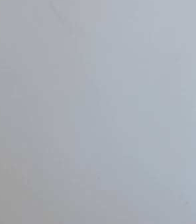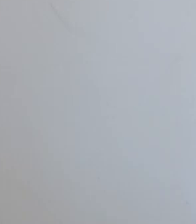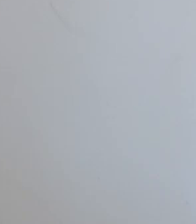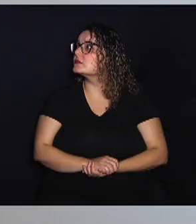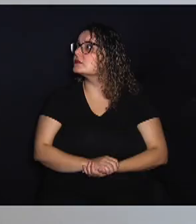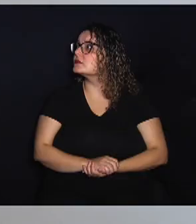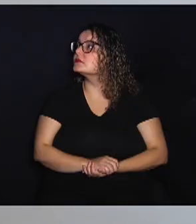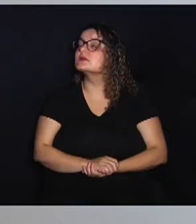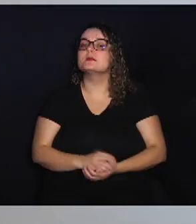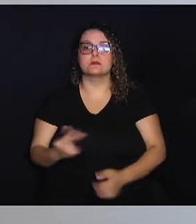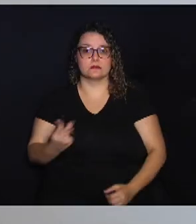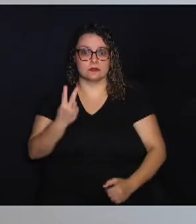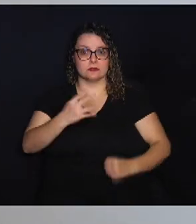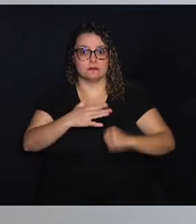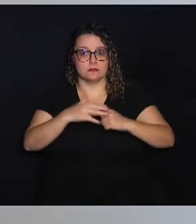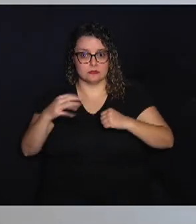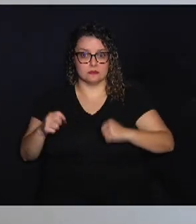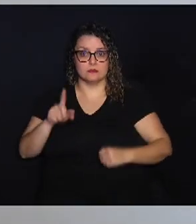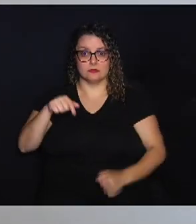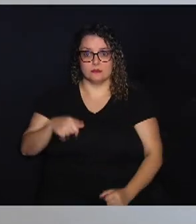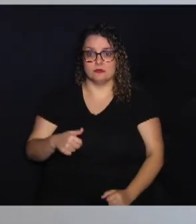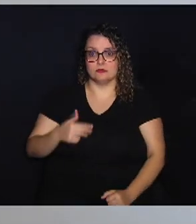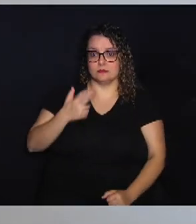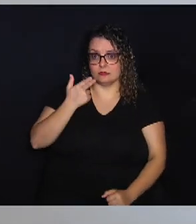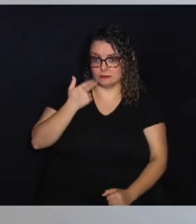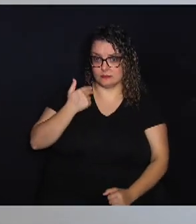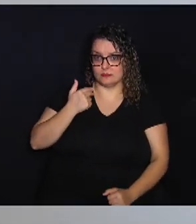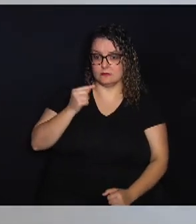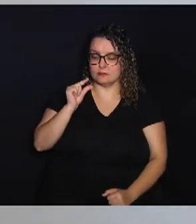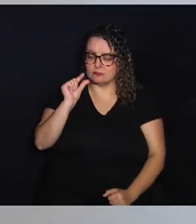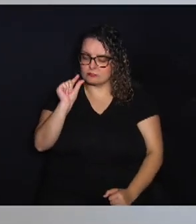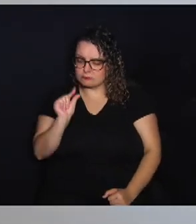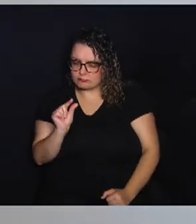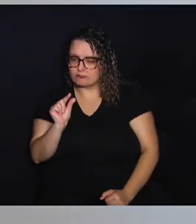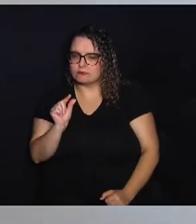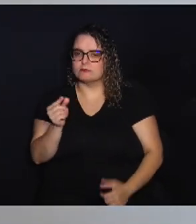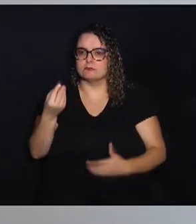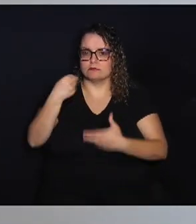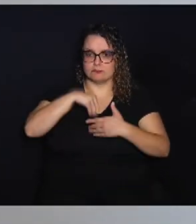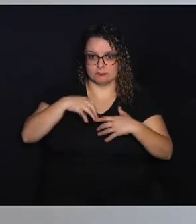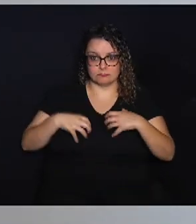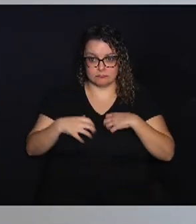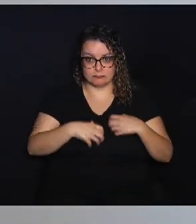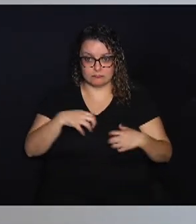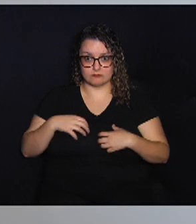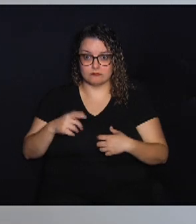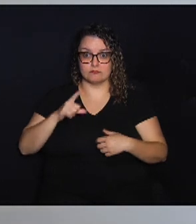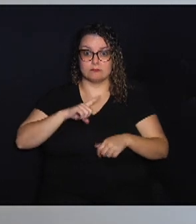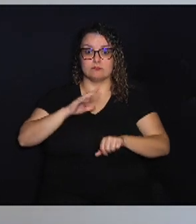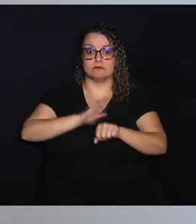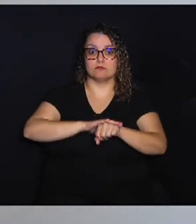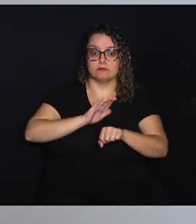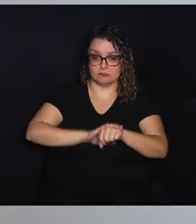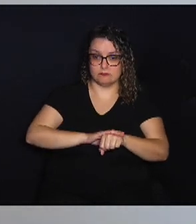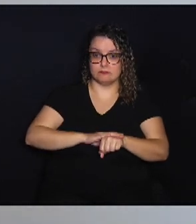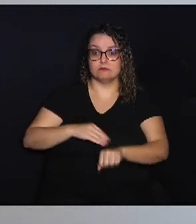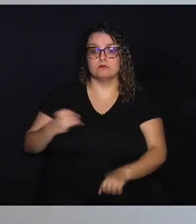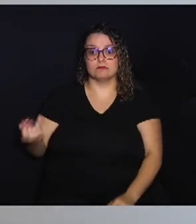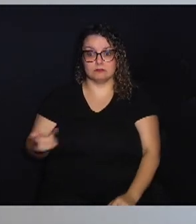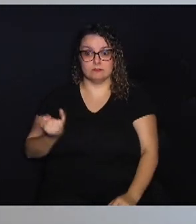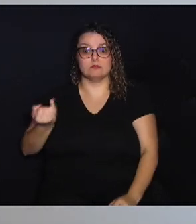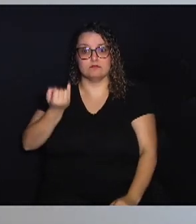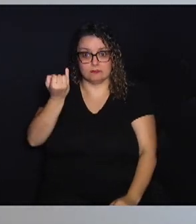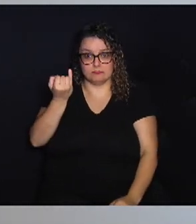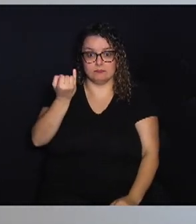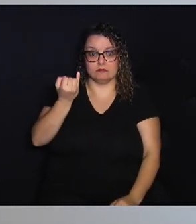Vitaminas e minerais são nutrientes, micronutrientes presentes no nosso organismo, que eles têm uma função fundamental para